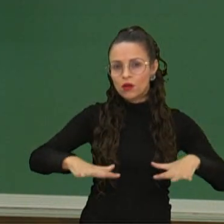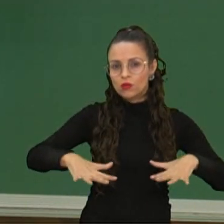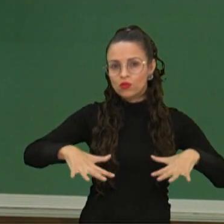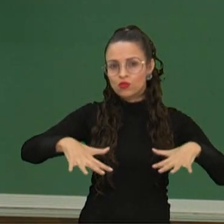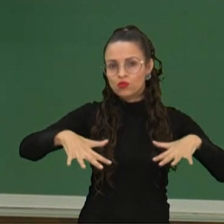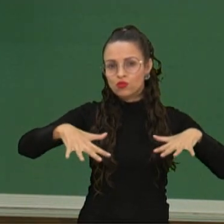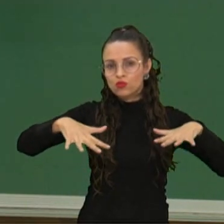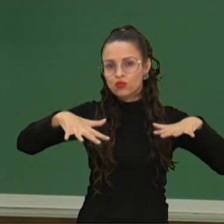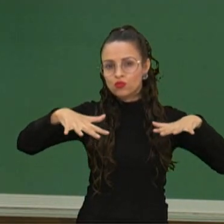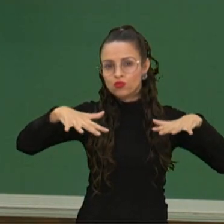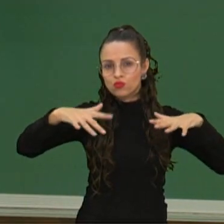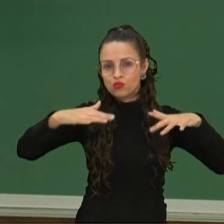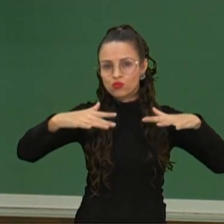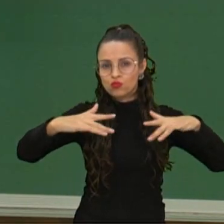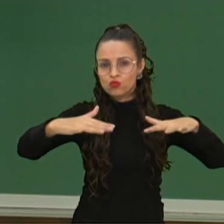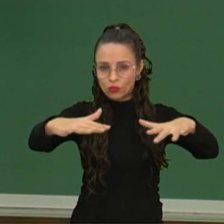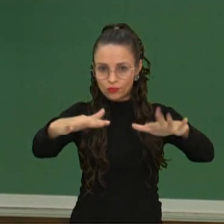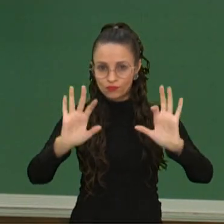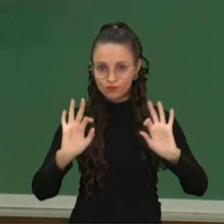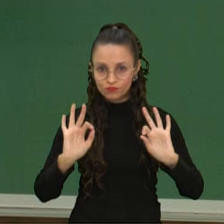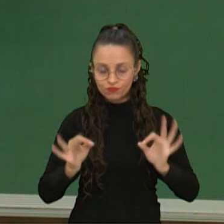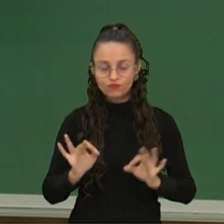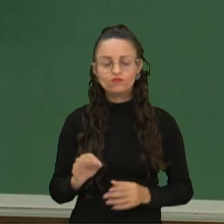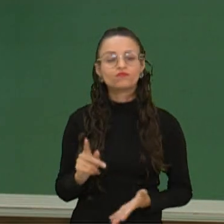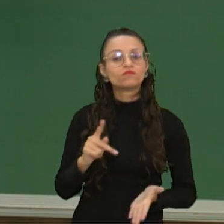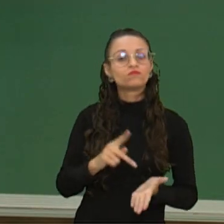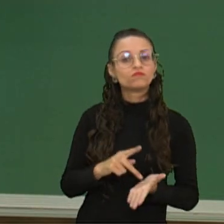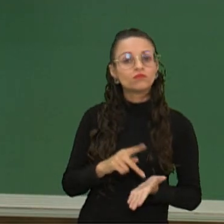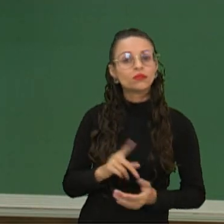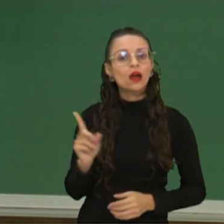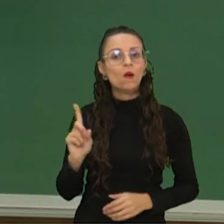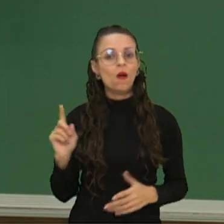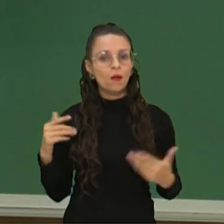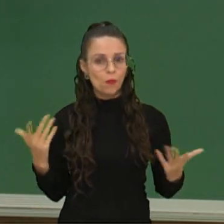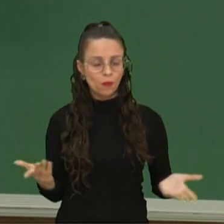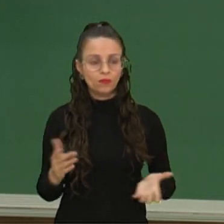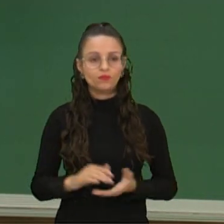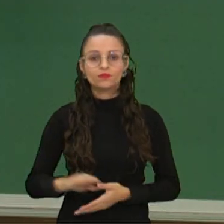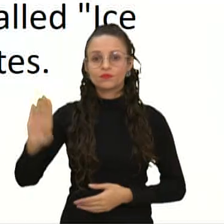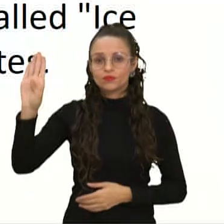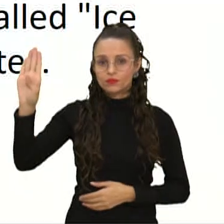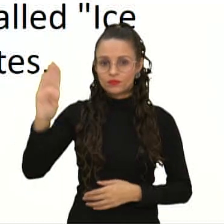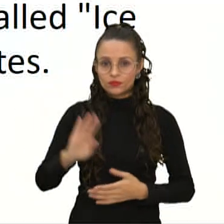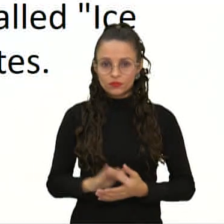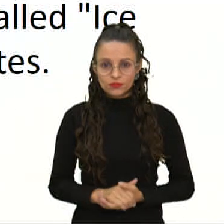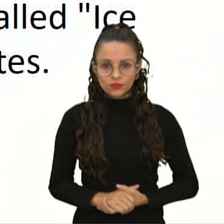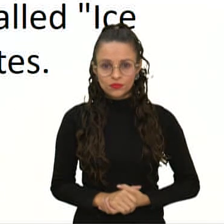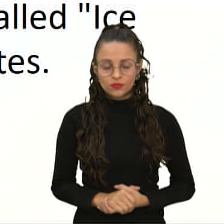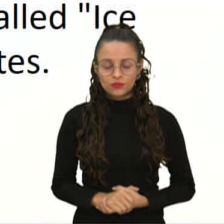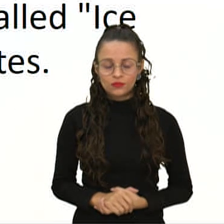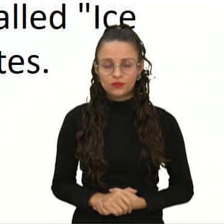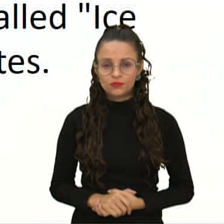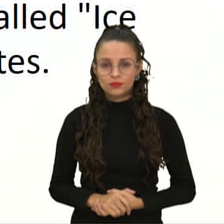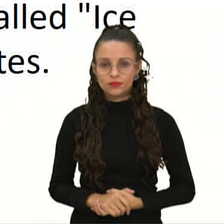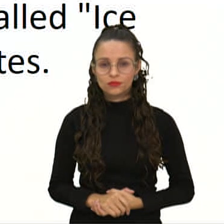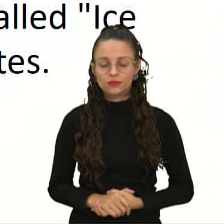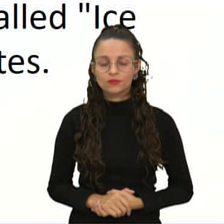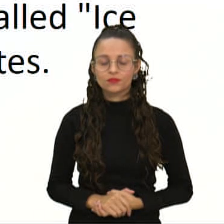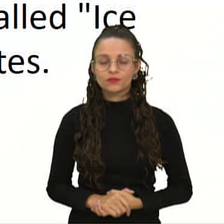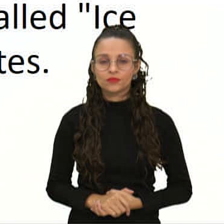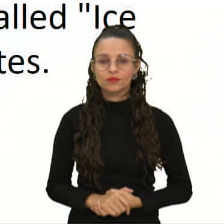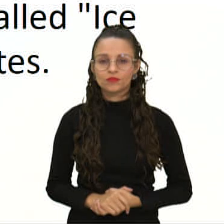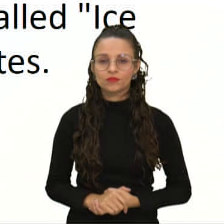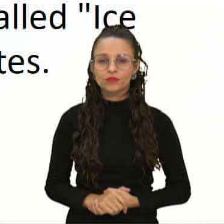estava avançando. Fact or fake, beleza? B. The temperature on Earth